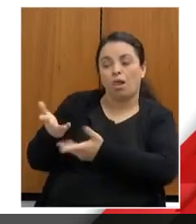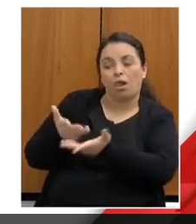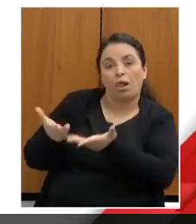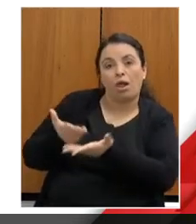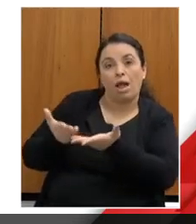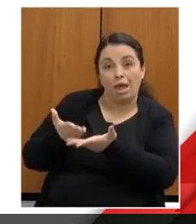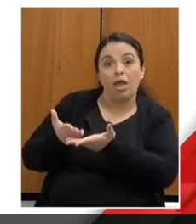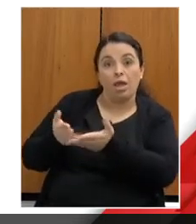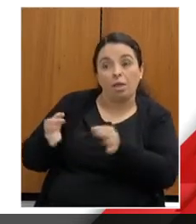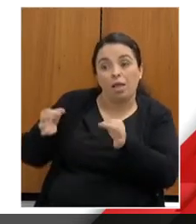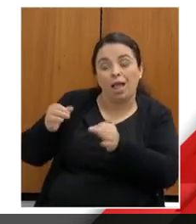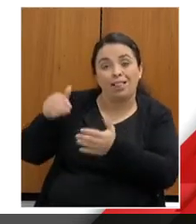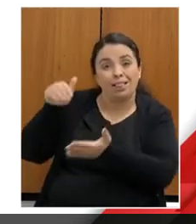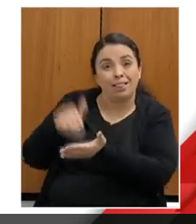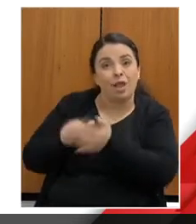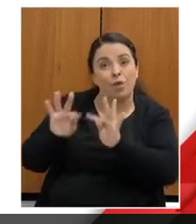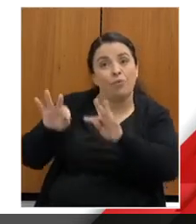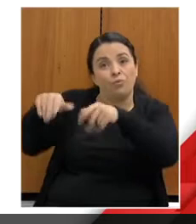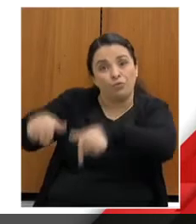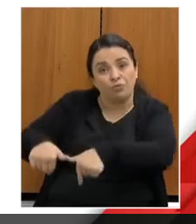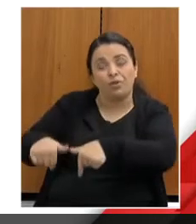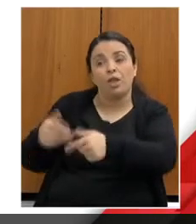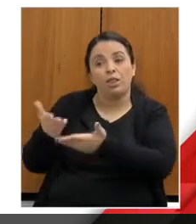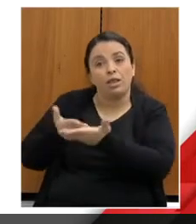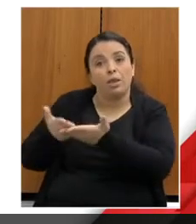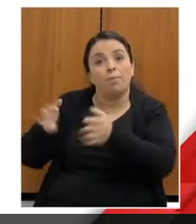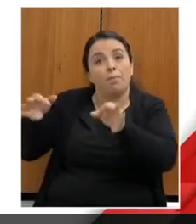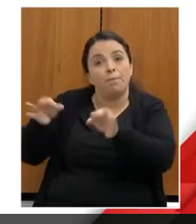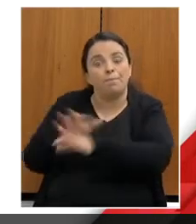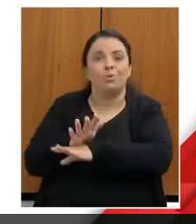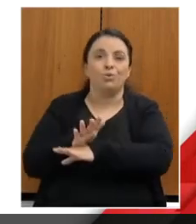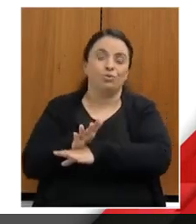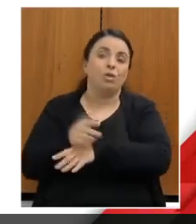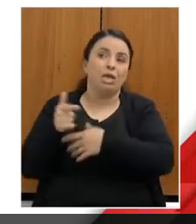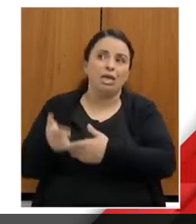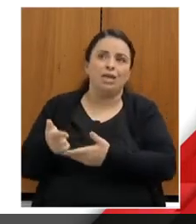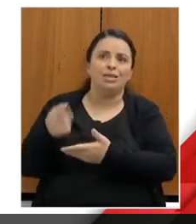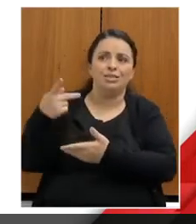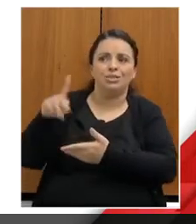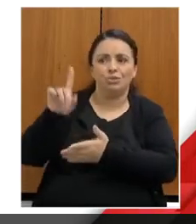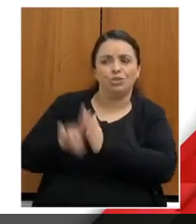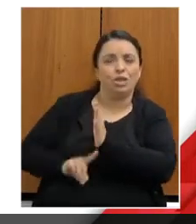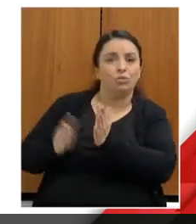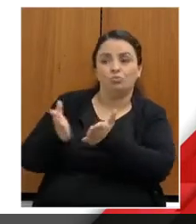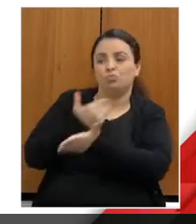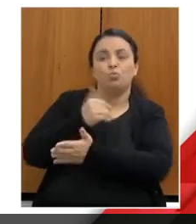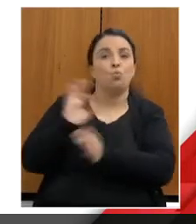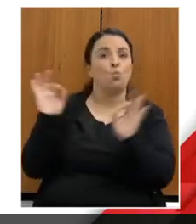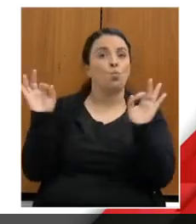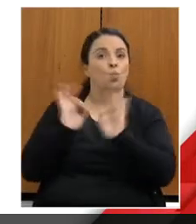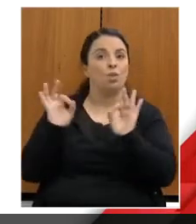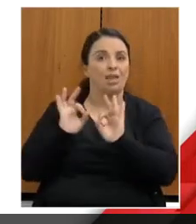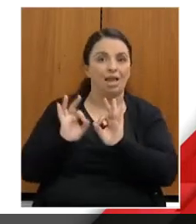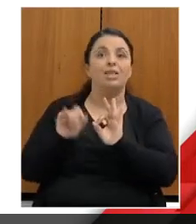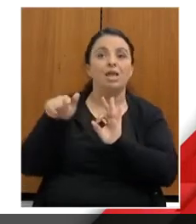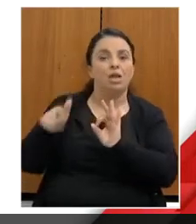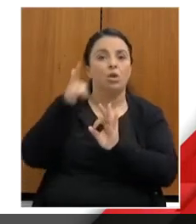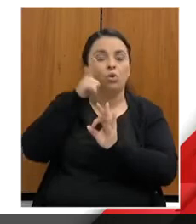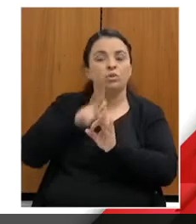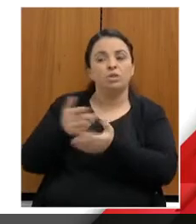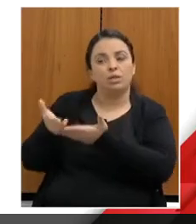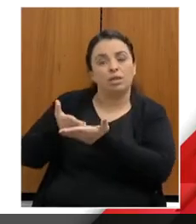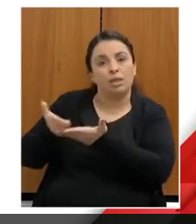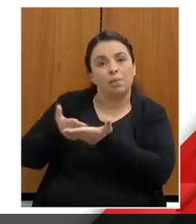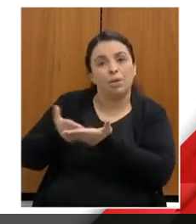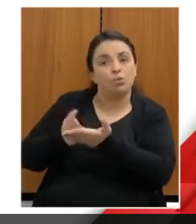não seja estratificado toda a assistência que ele recebe durante a doença que ele está tratando. Então, é